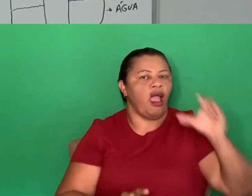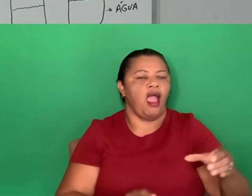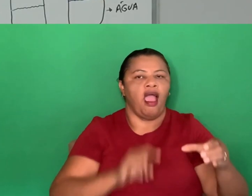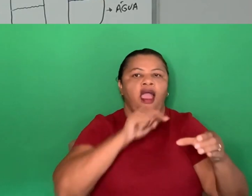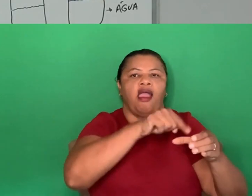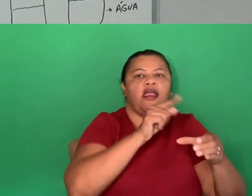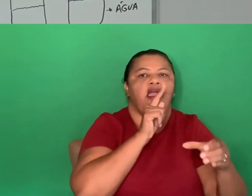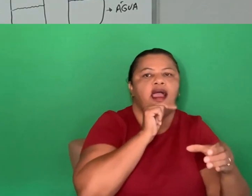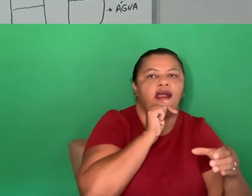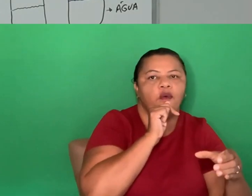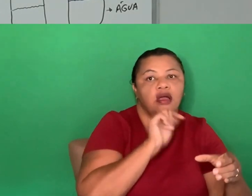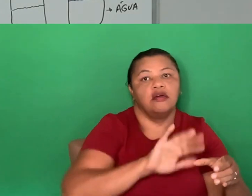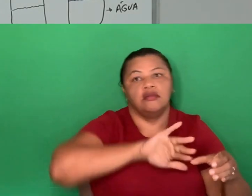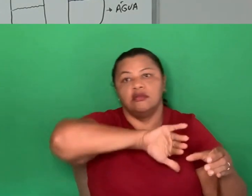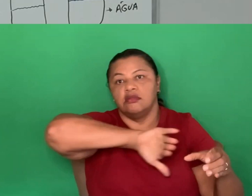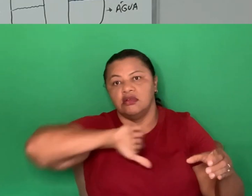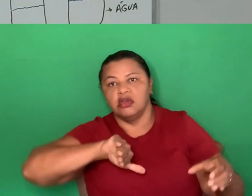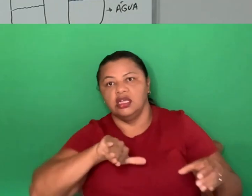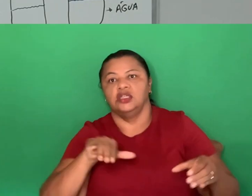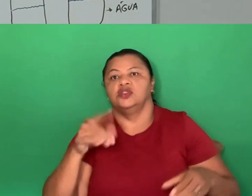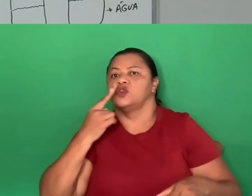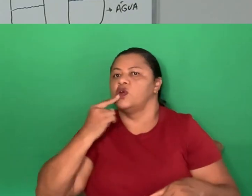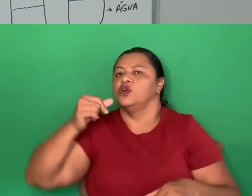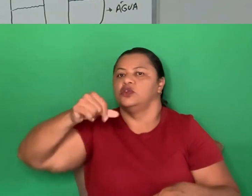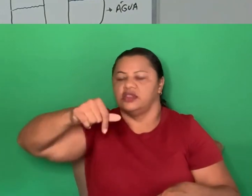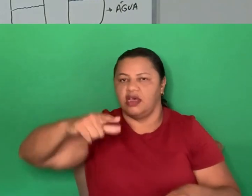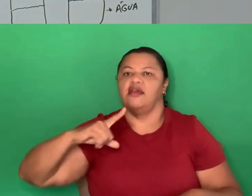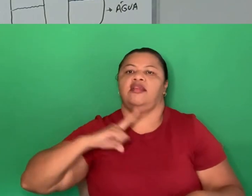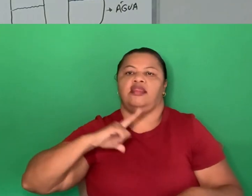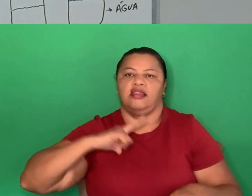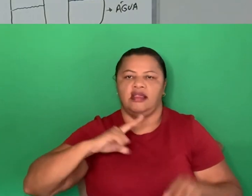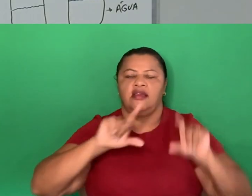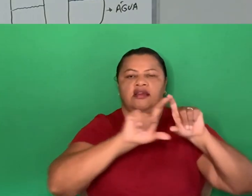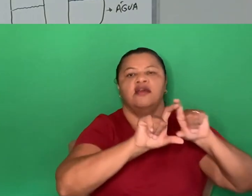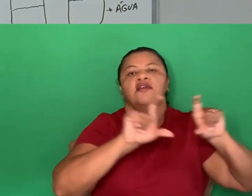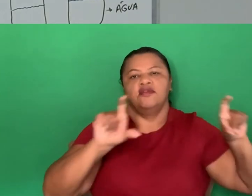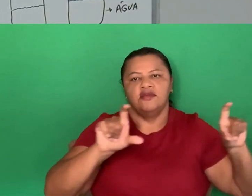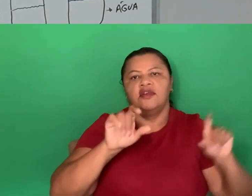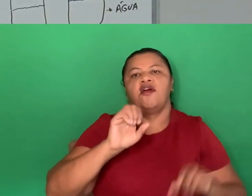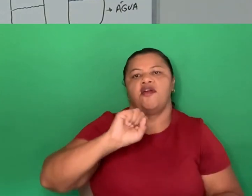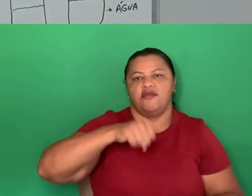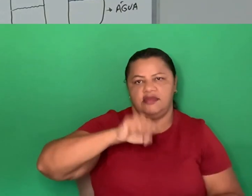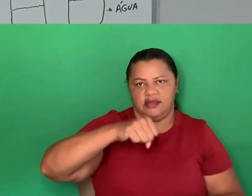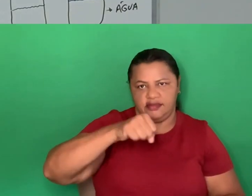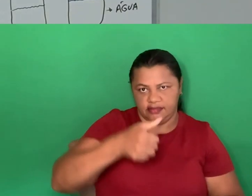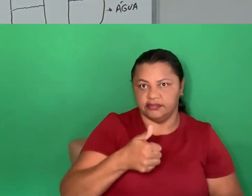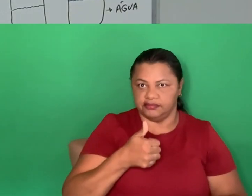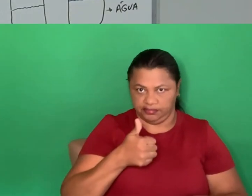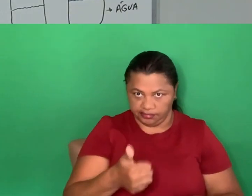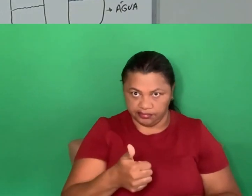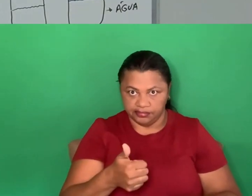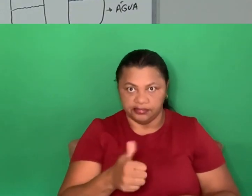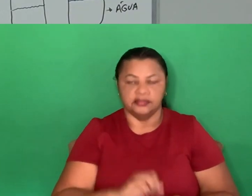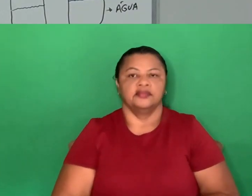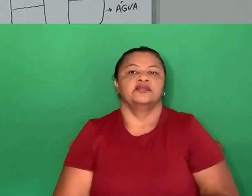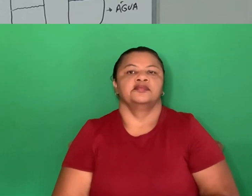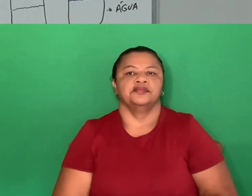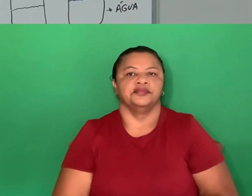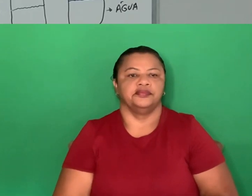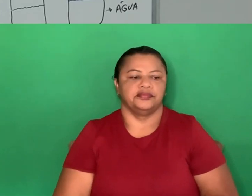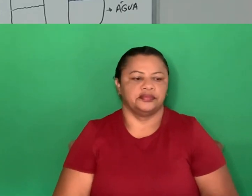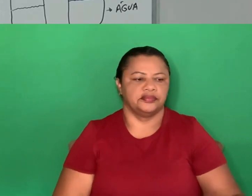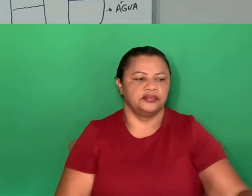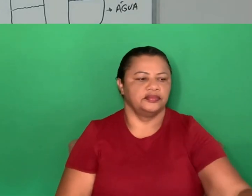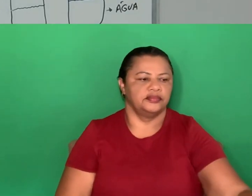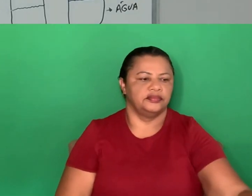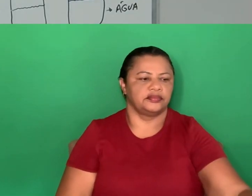pura ela tem propriedades físicas, características tabeladas e constantes. Eu estou colocando aqui alguns exemplos da água. Tá?